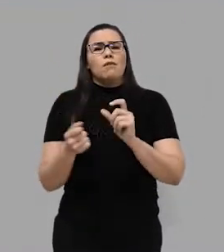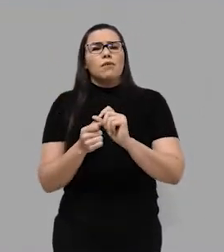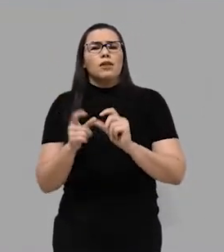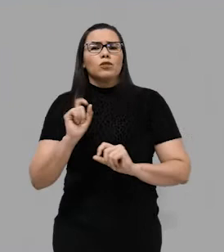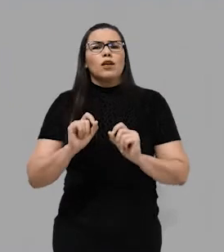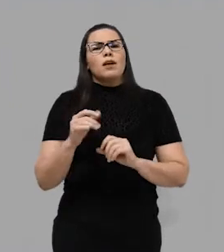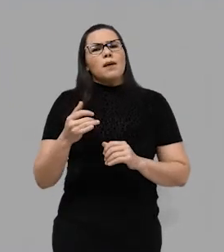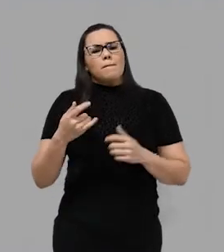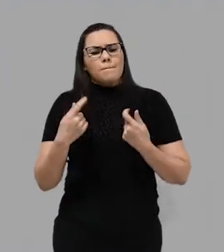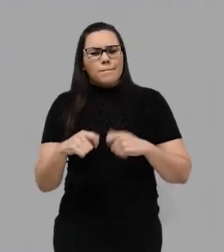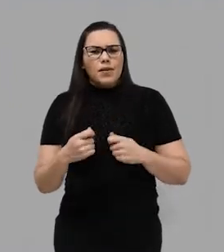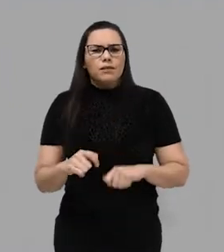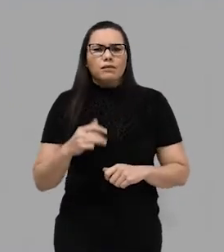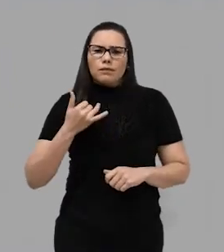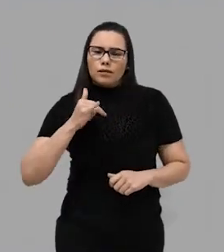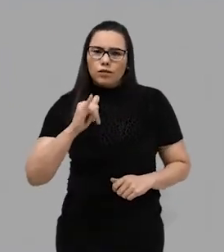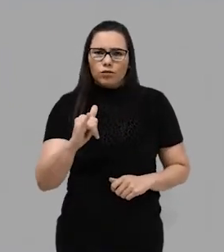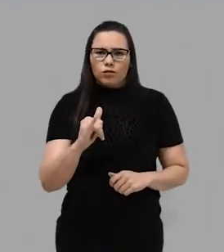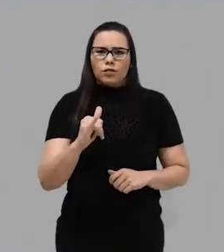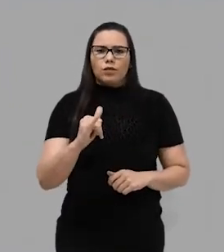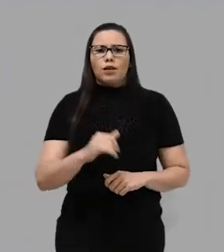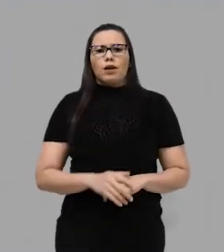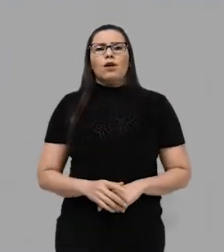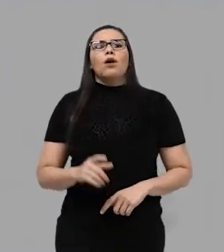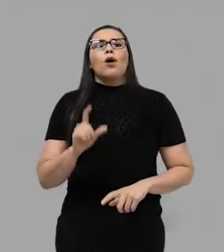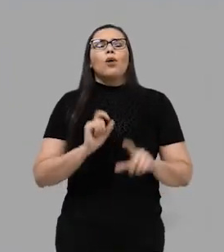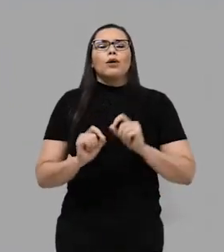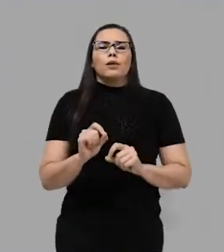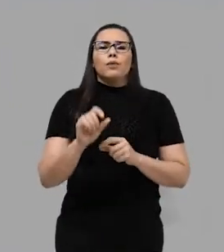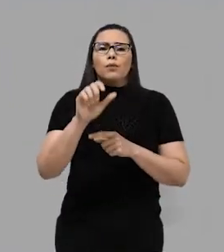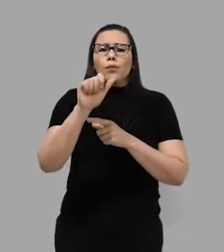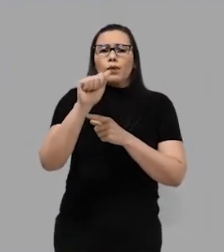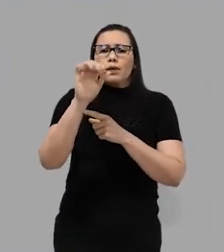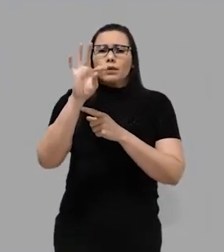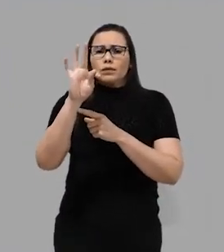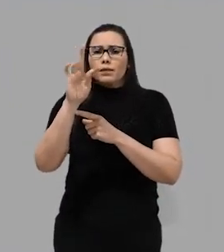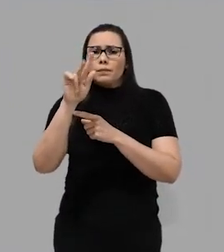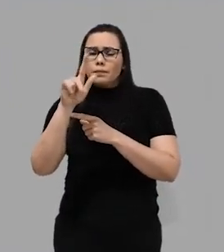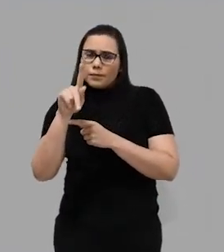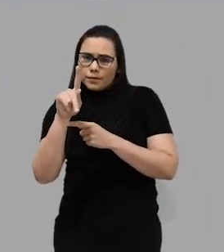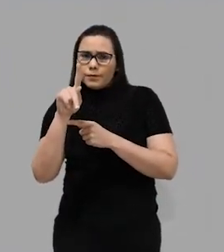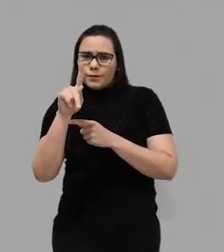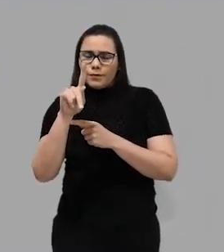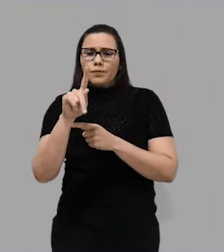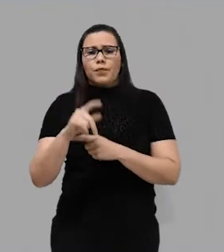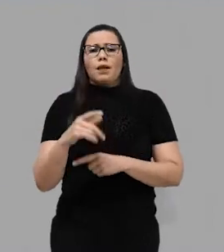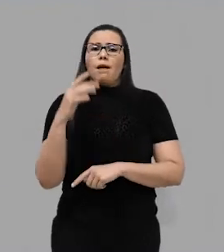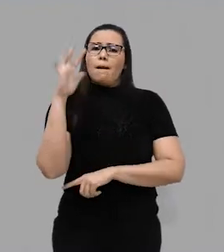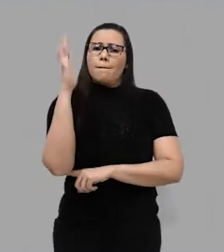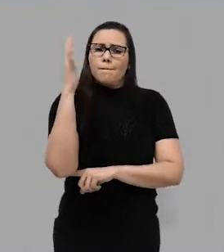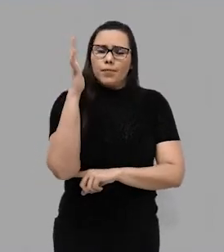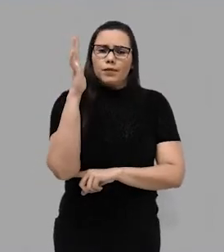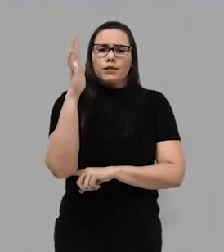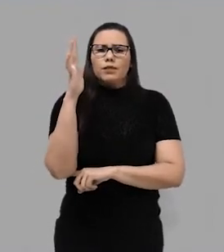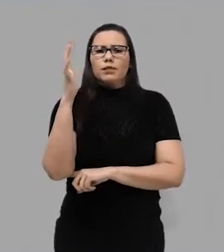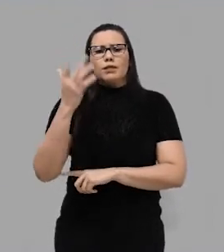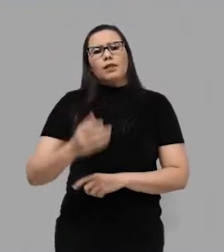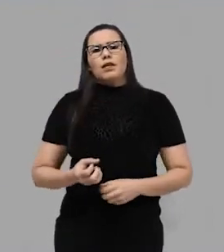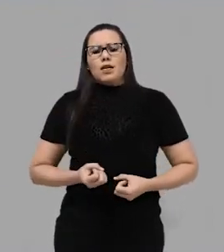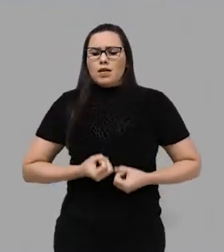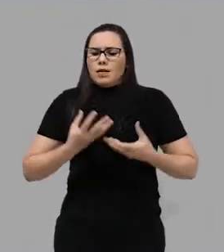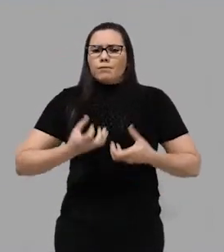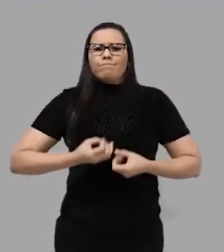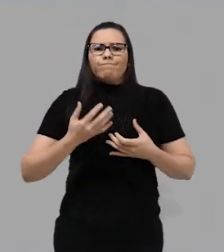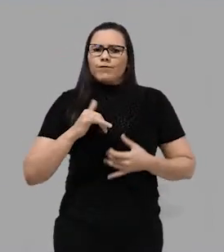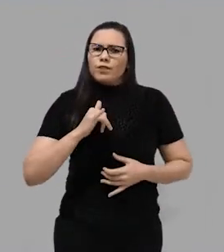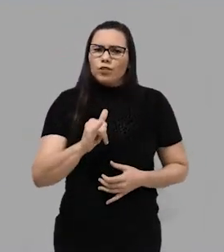ou seja, ele vai gastar energia aos poucos. Ok, pessoal? Então a planta ela faz tanto a fotossíntese quanto ela